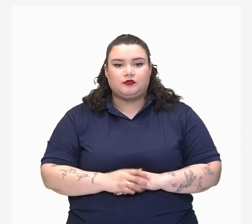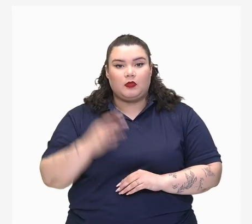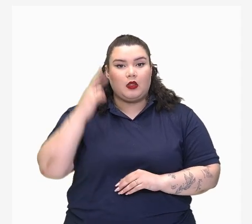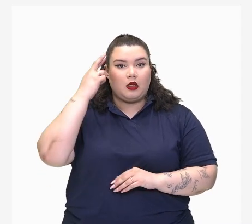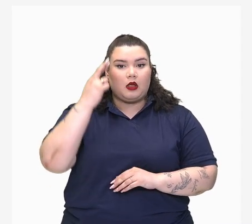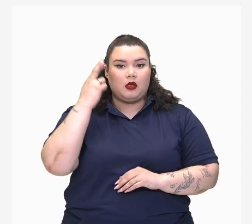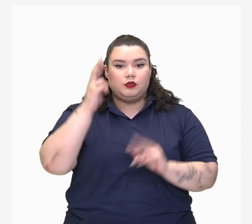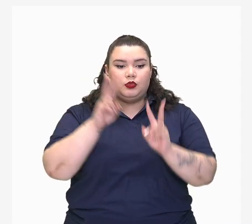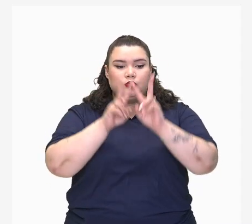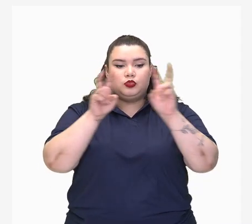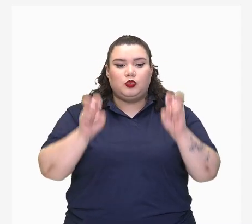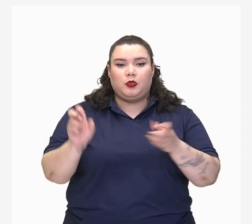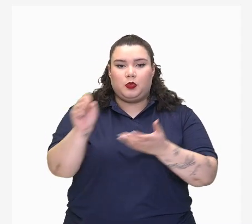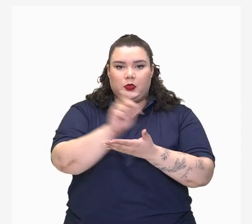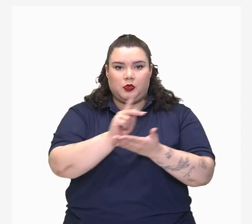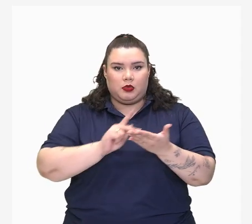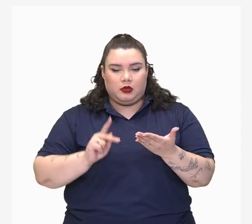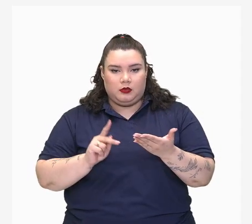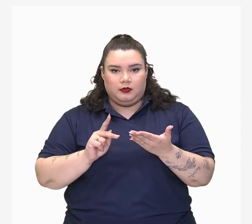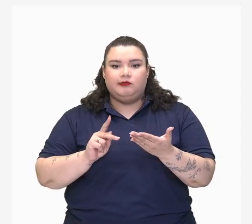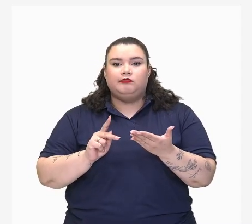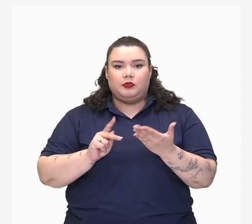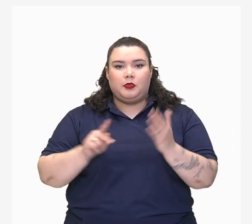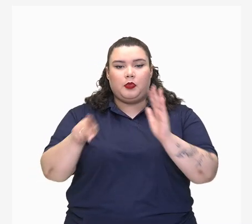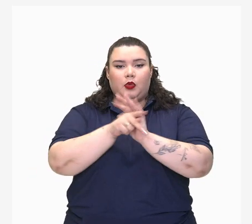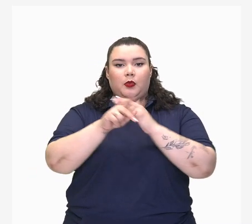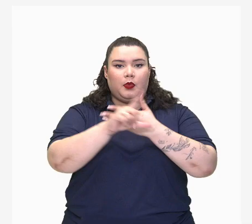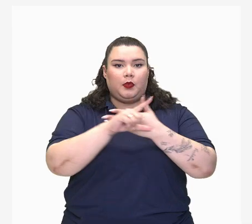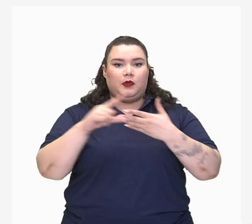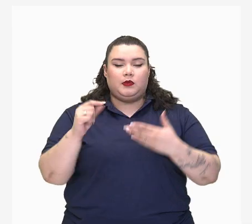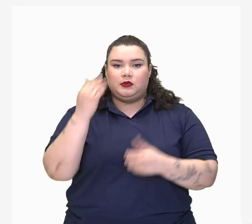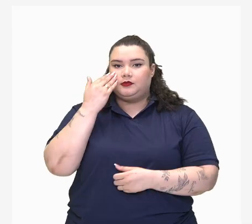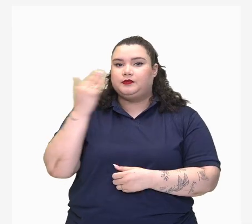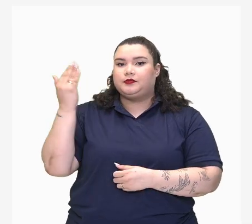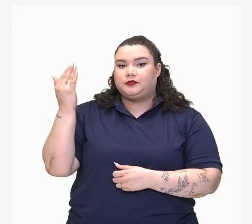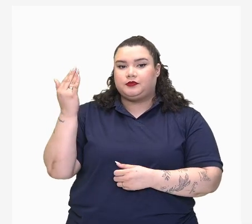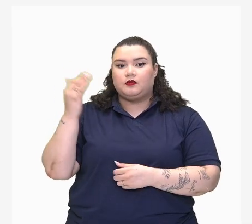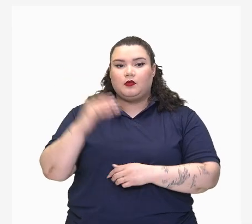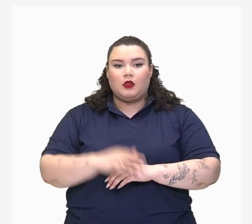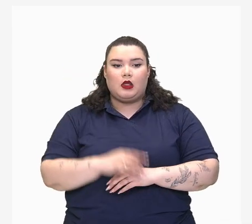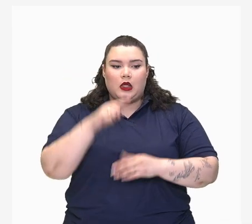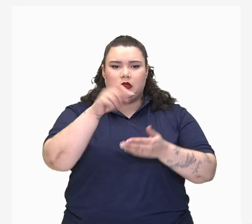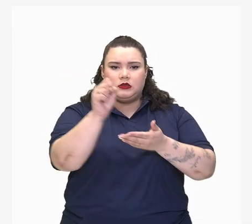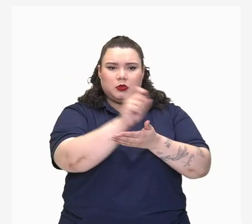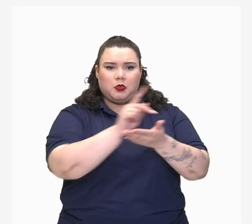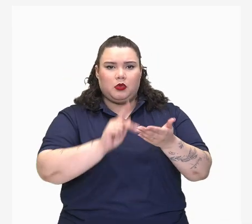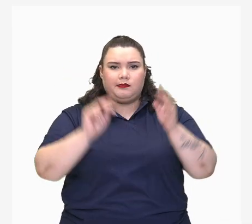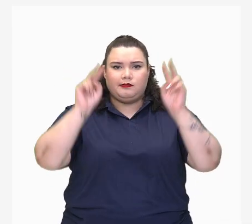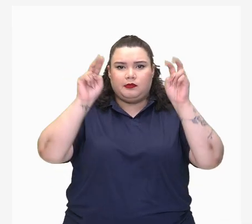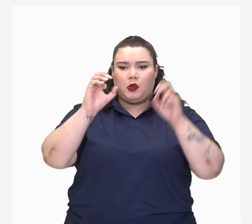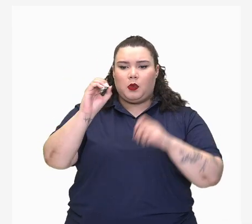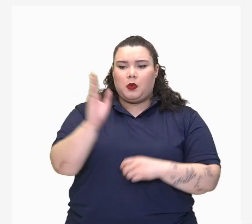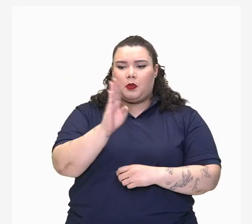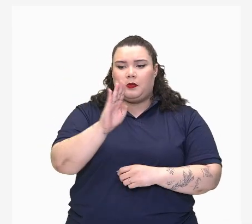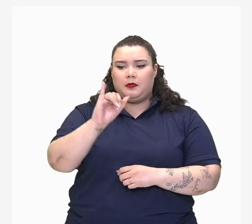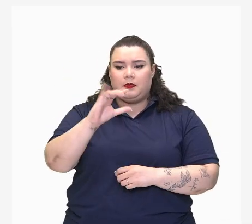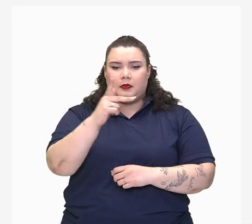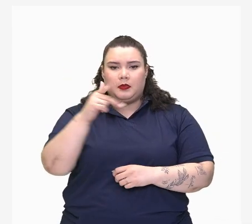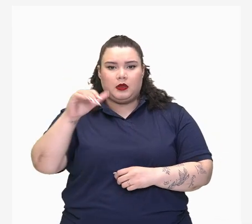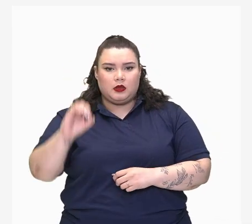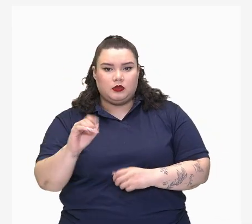Reflexão do poema O Bicho, de Manuel Bandeira. O poema O Bicho, de Manuel